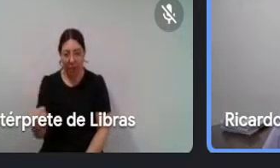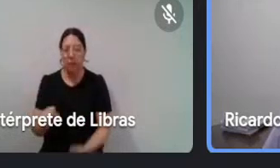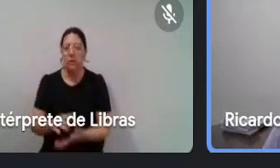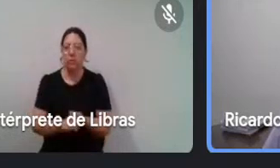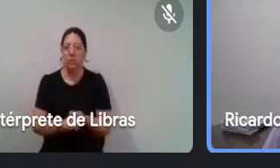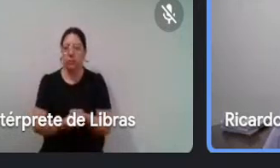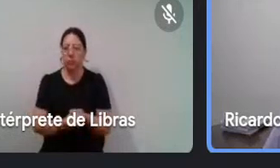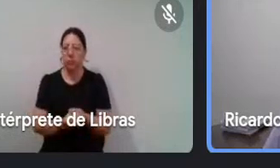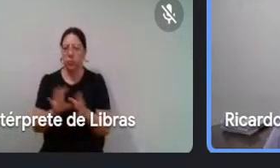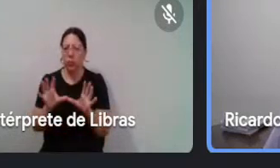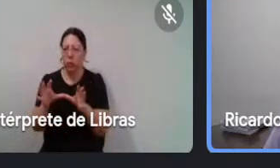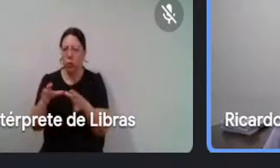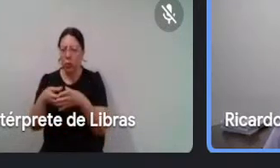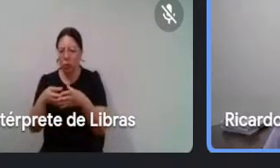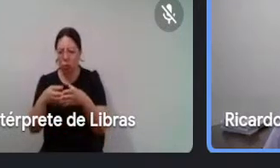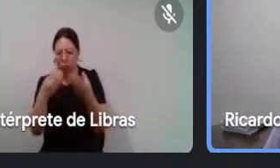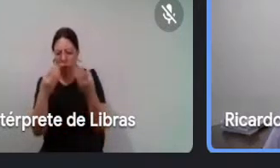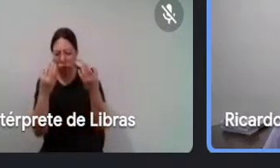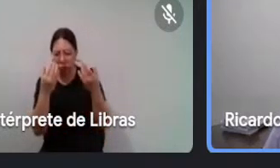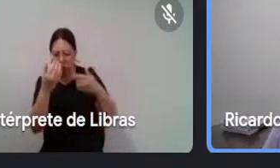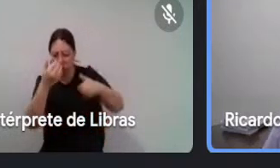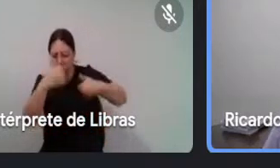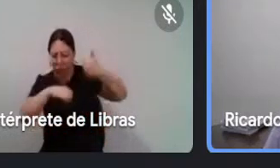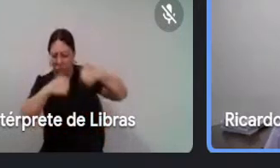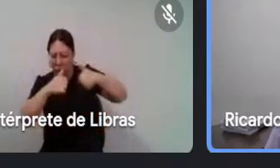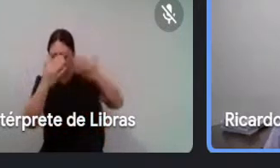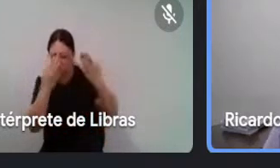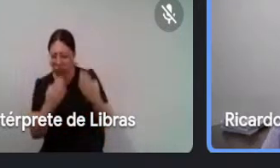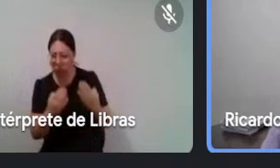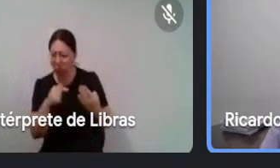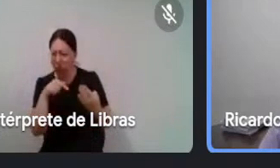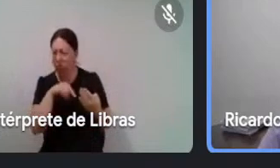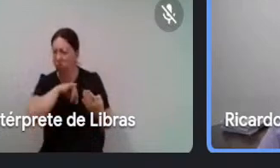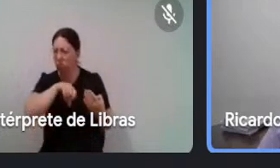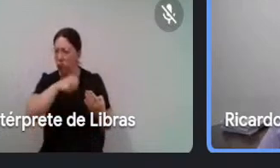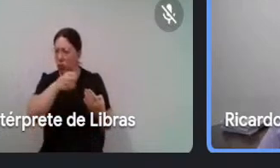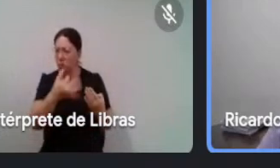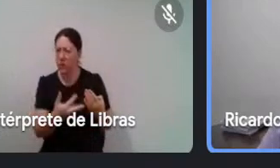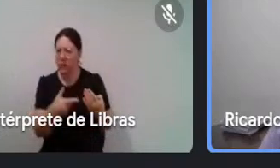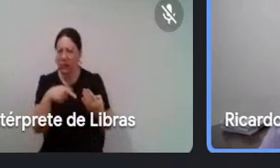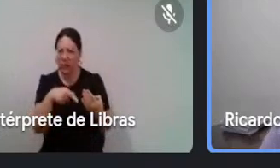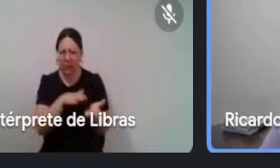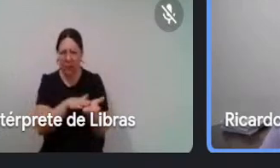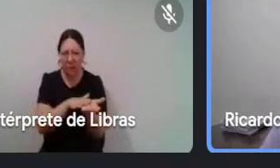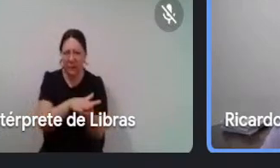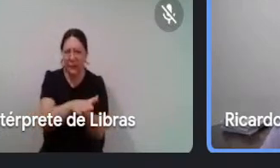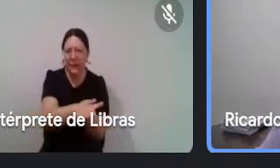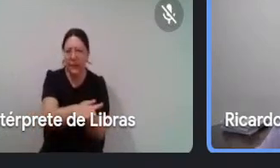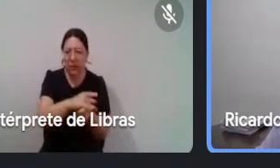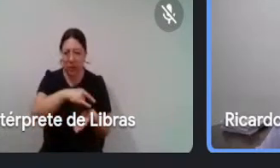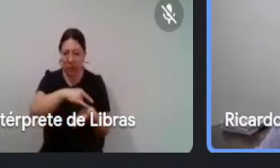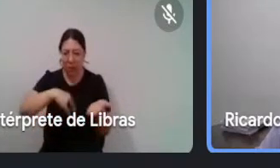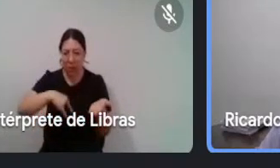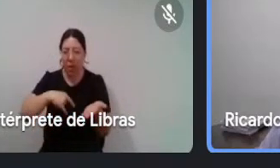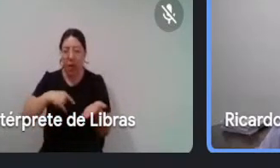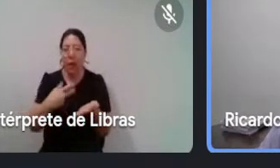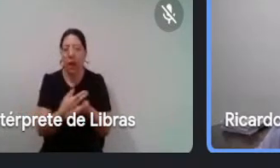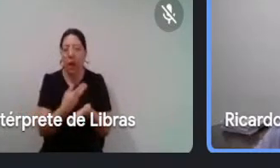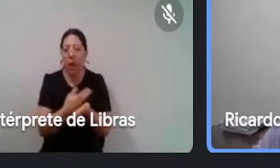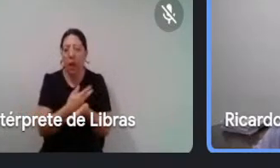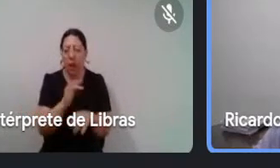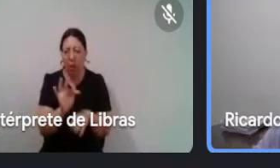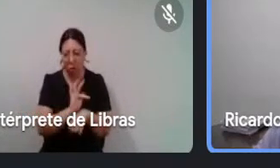não justificativa na emissão das notas, alguns erros formais. No entanto, nas próprias razões